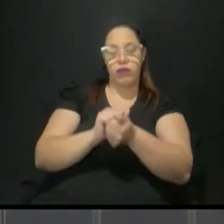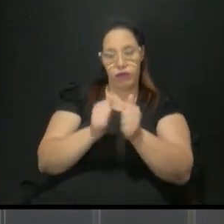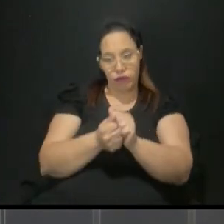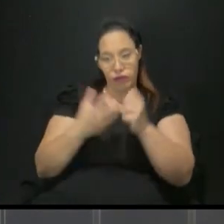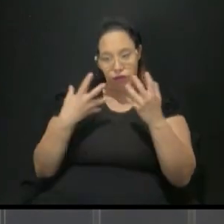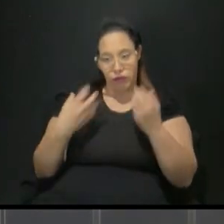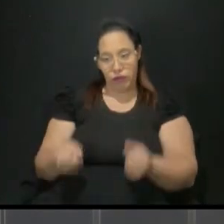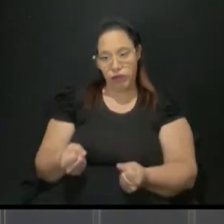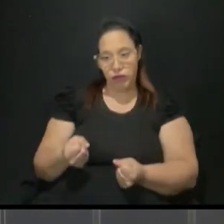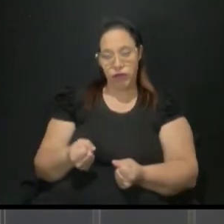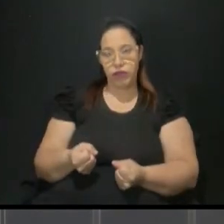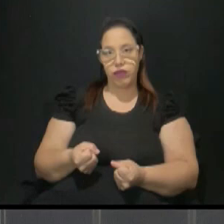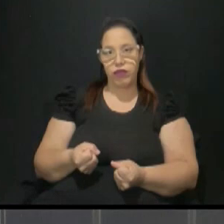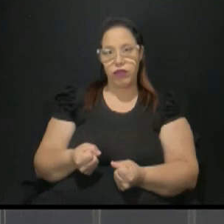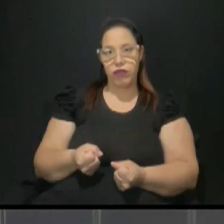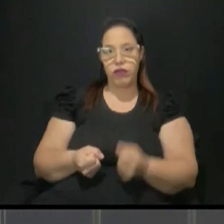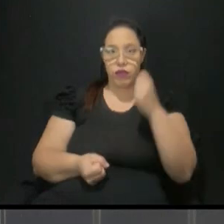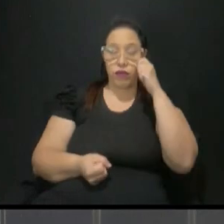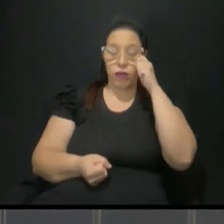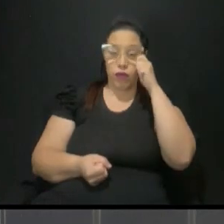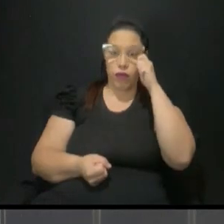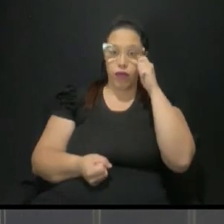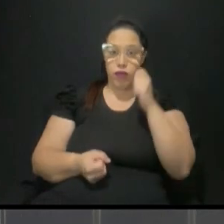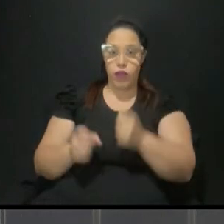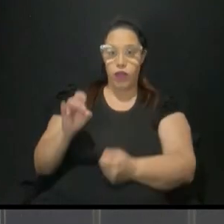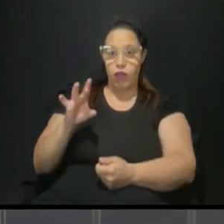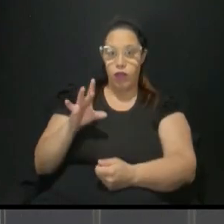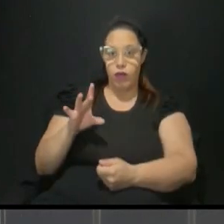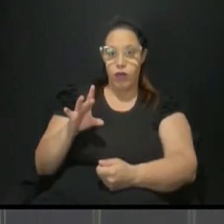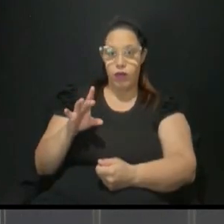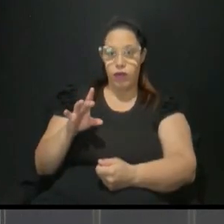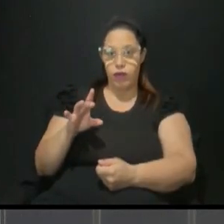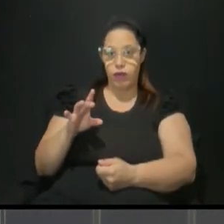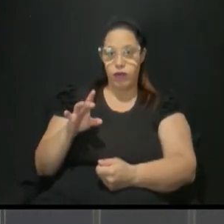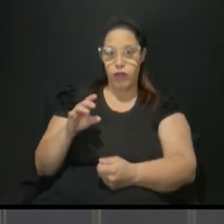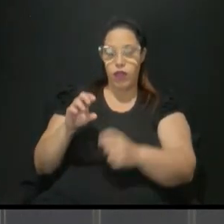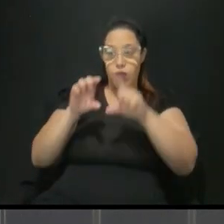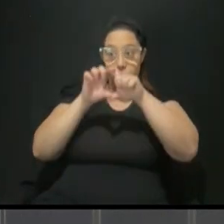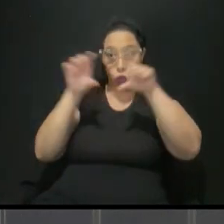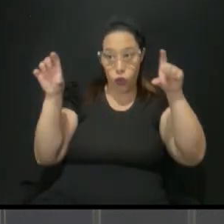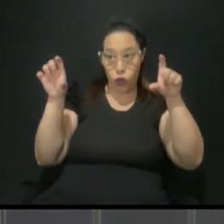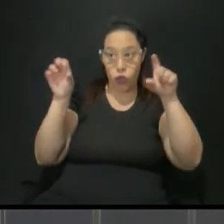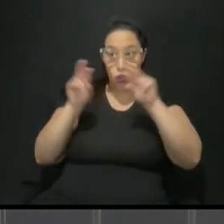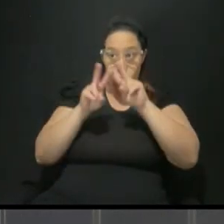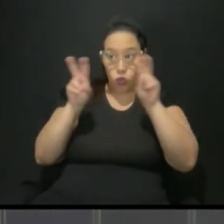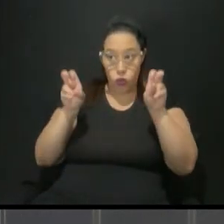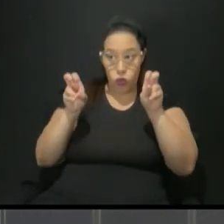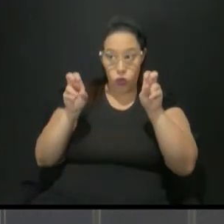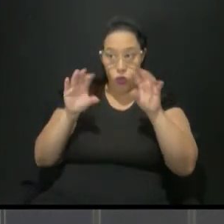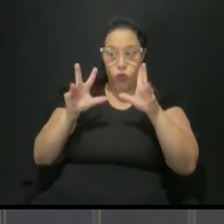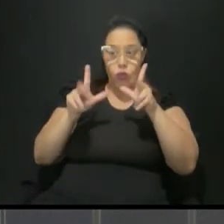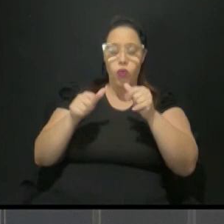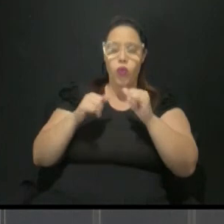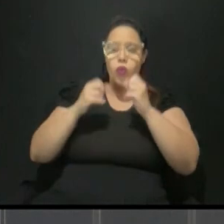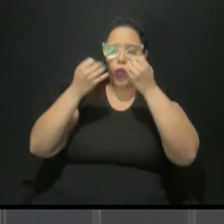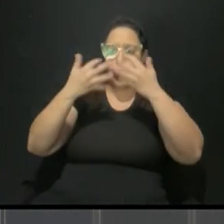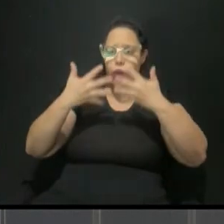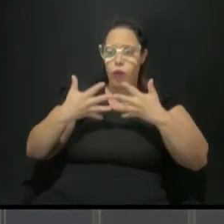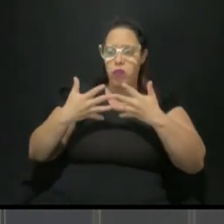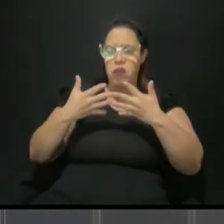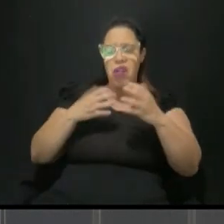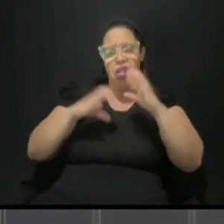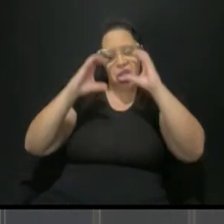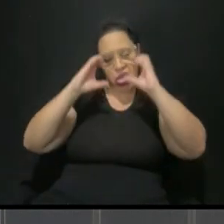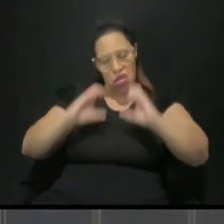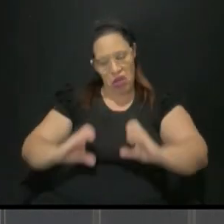necessidade, não é só através da terminologia, obviamente, de toda uma informação e comportamento, que hoje